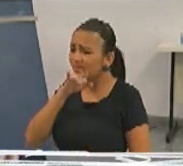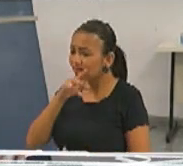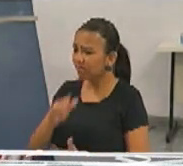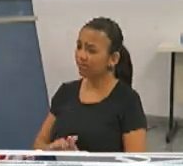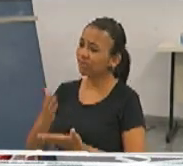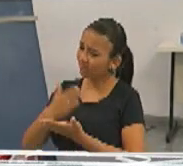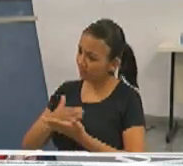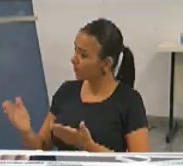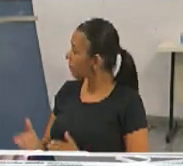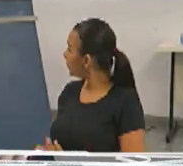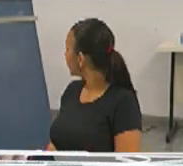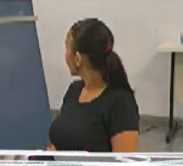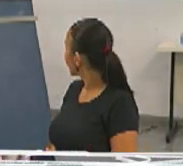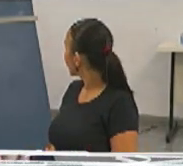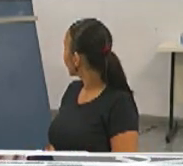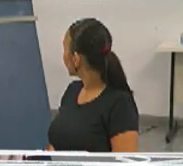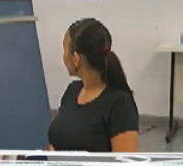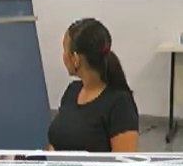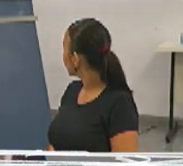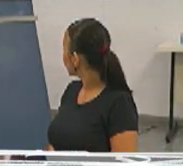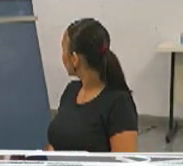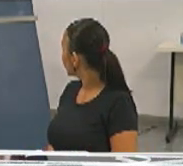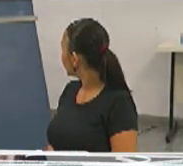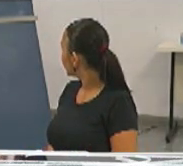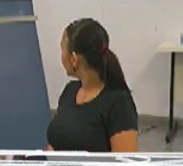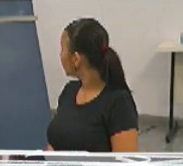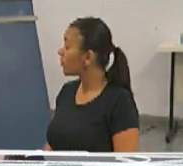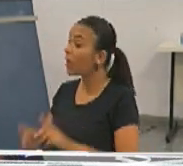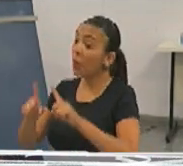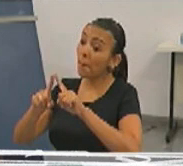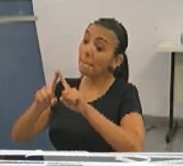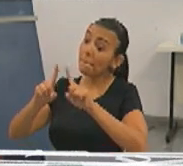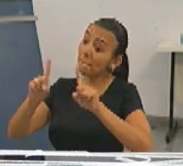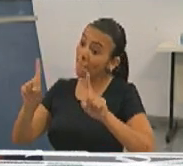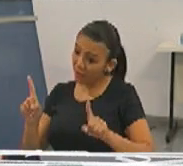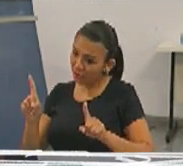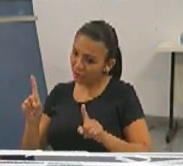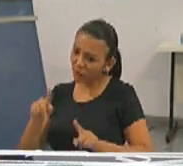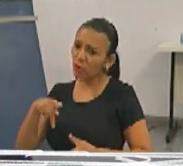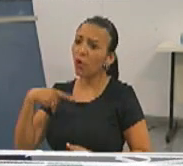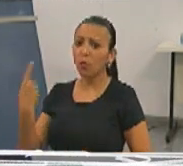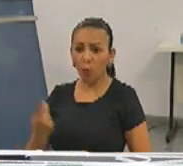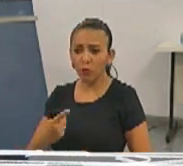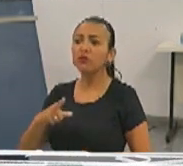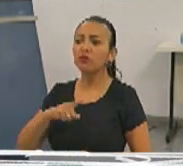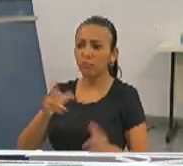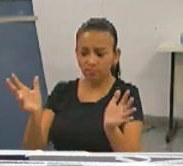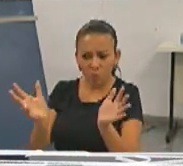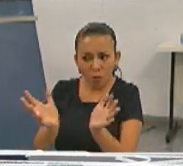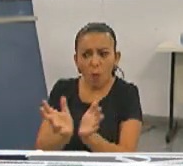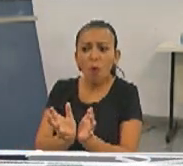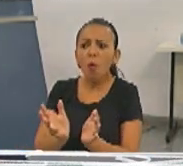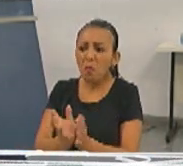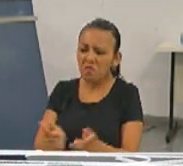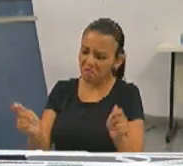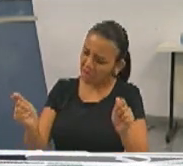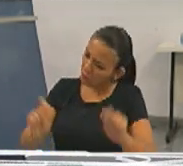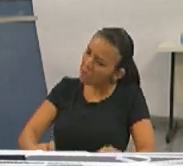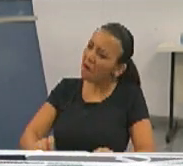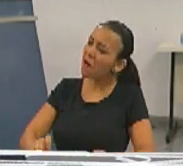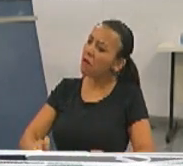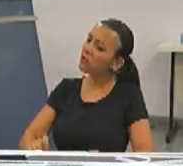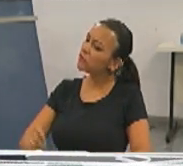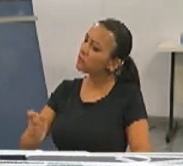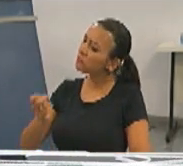início da nossa gestão. Mas, como a gente tinha uma equipe bastante capacitada